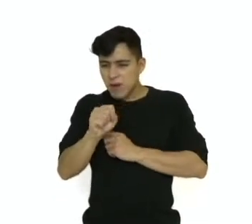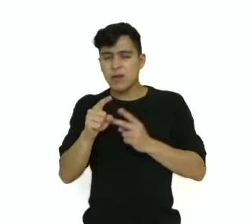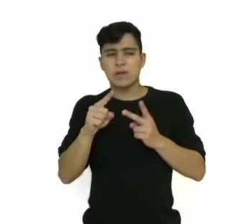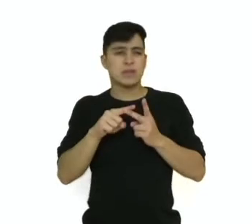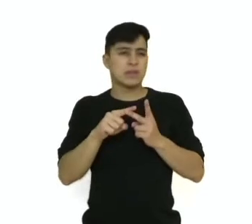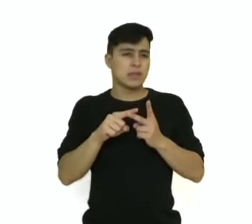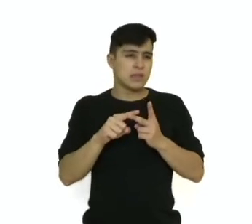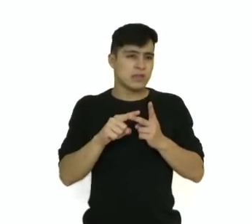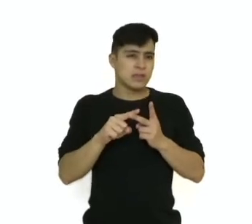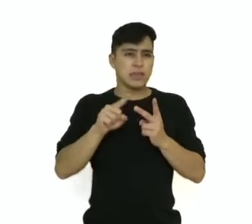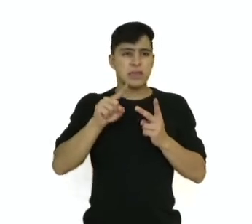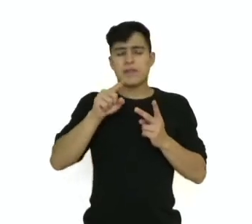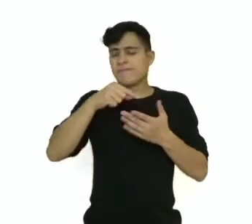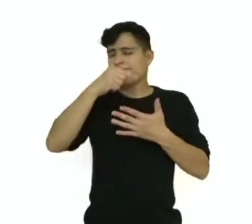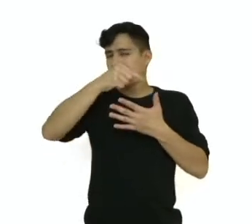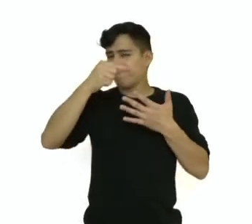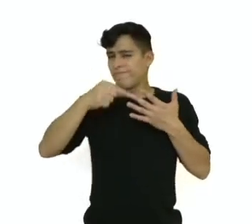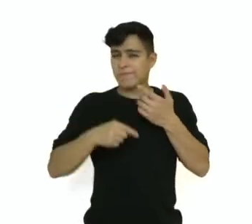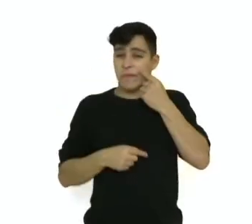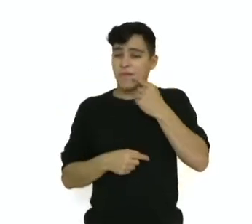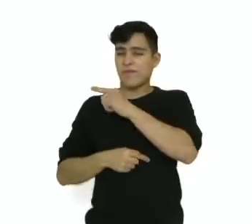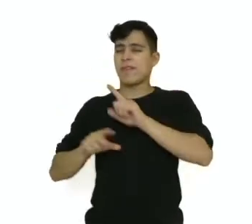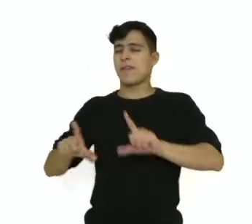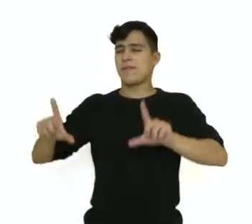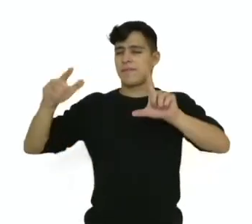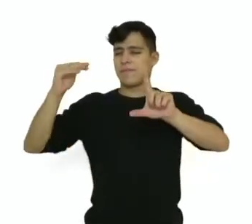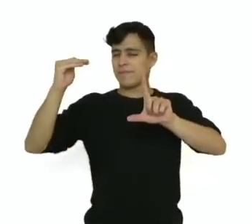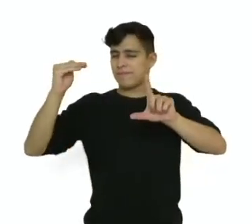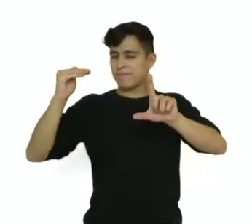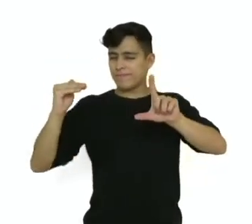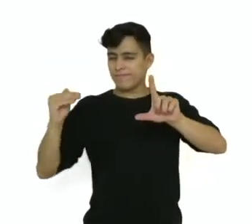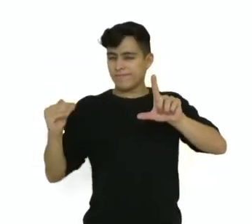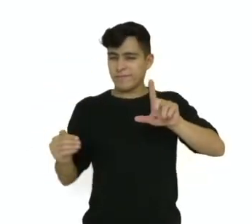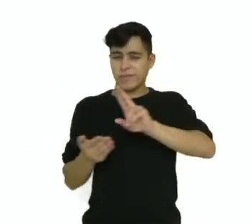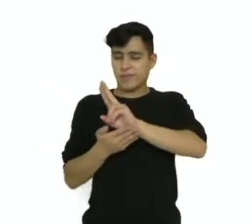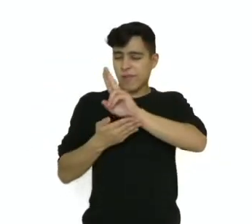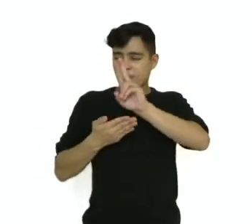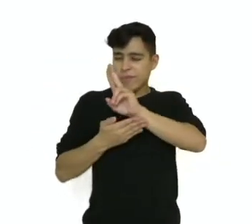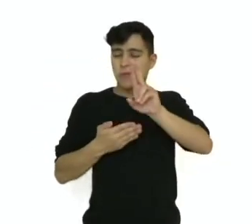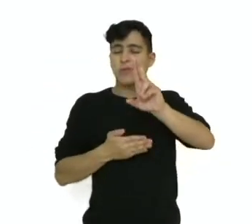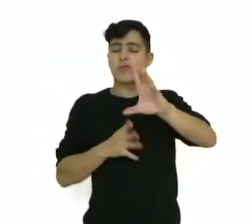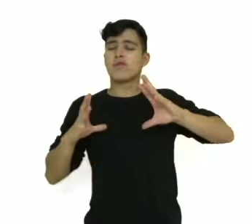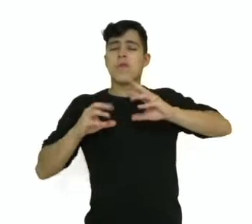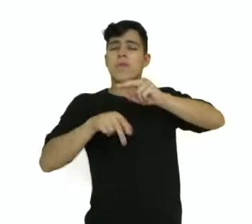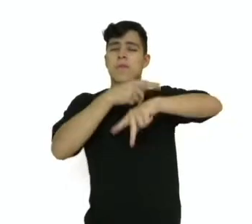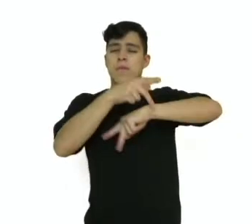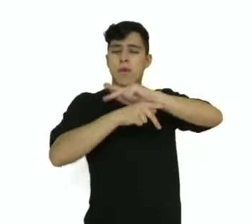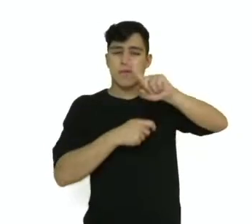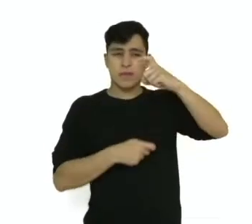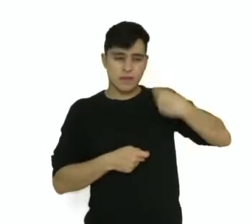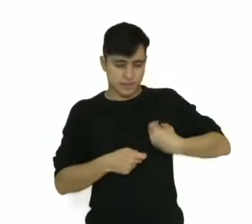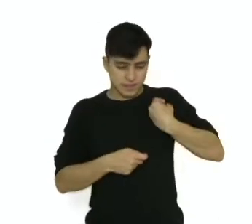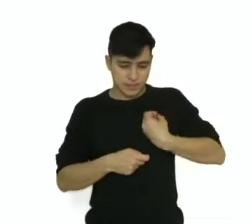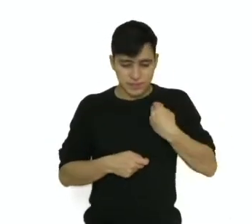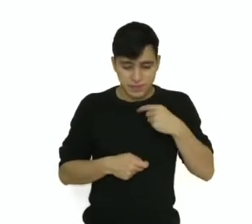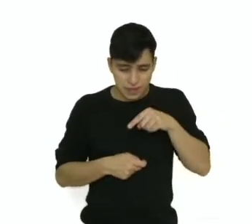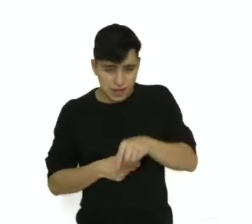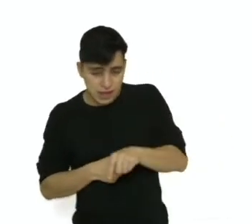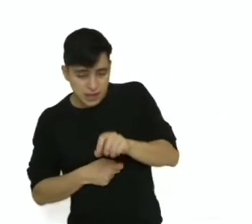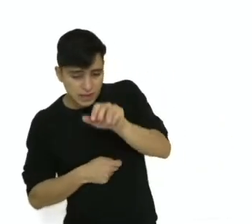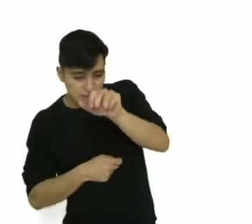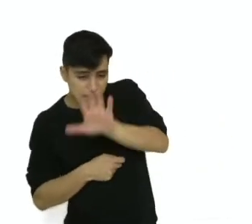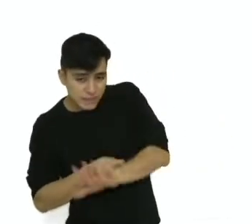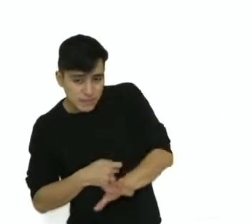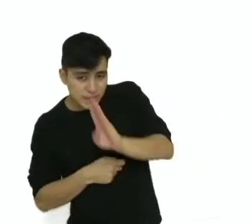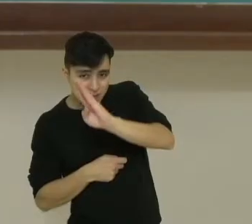os iroqueses, né? Aí temos os maias, enfim, os astecas e aqui os gês e guaranis aqui na região do